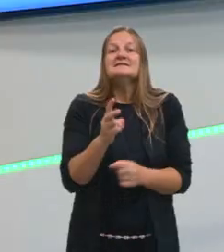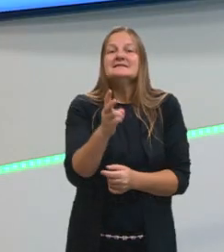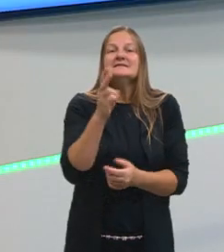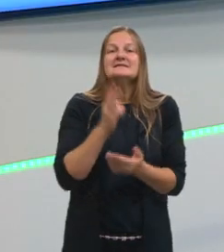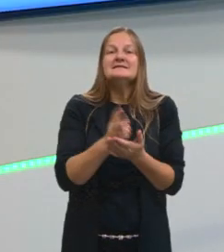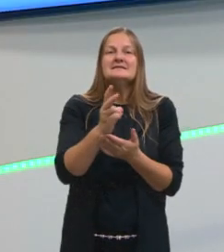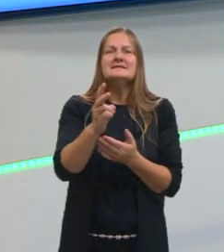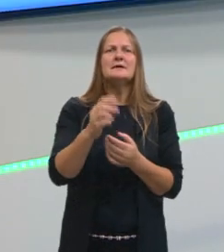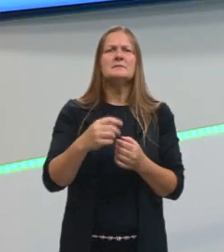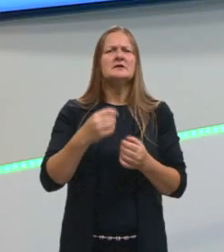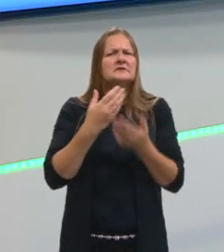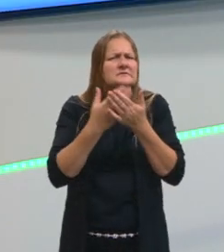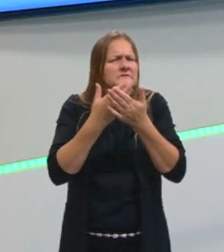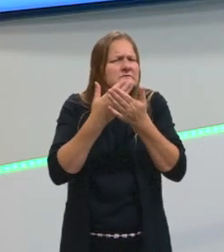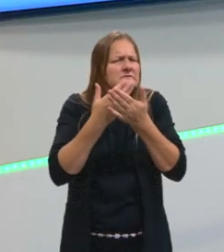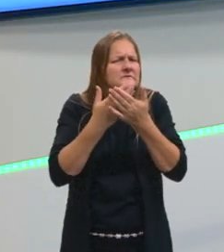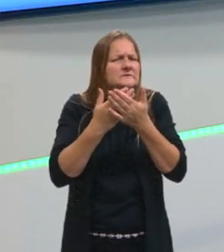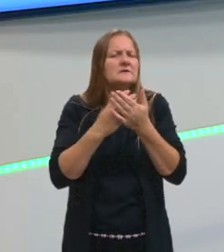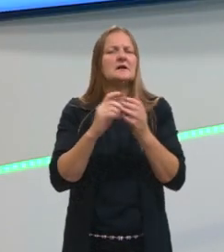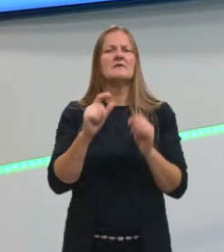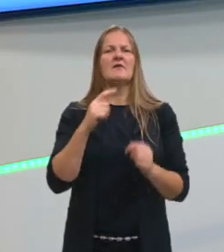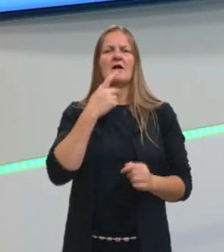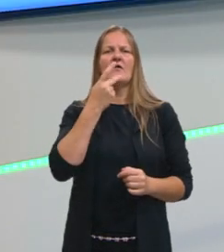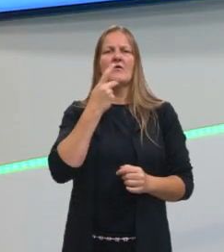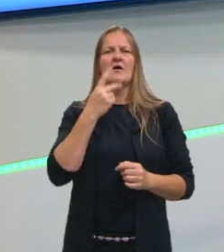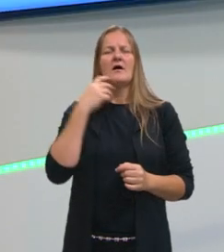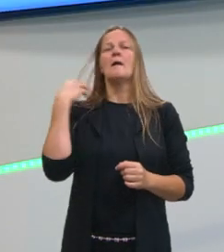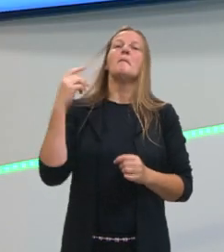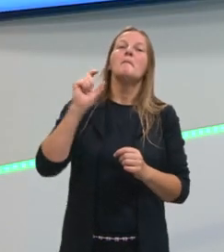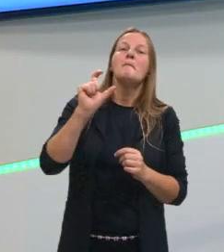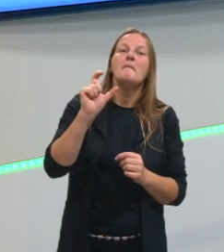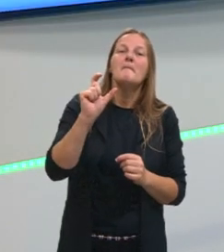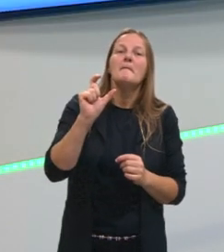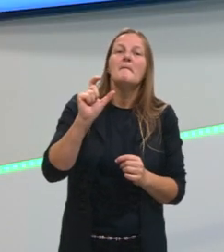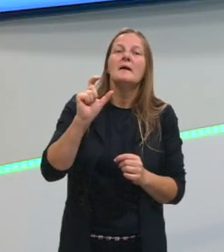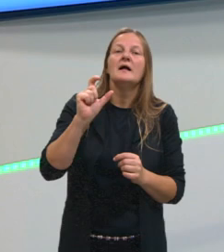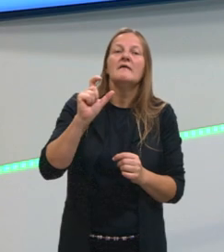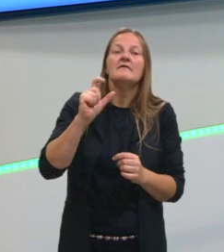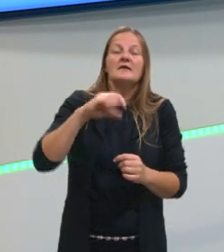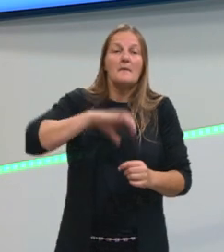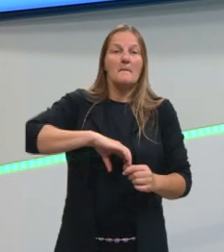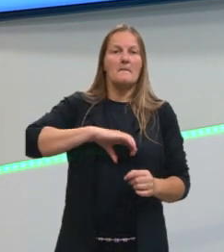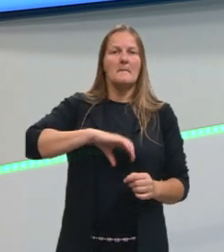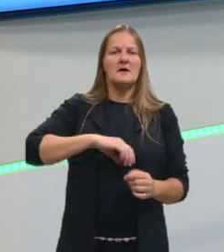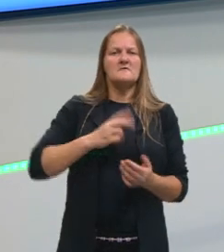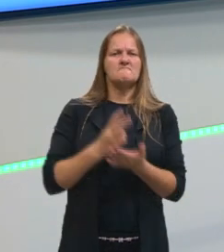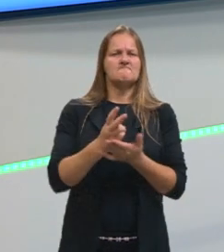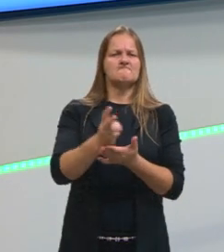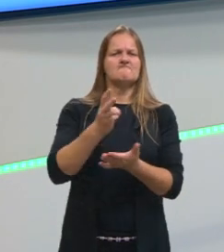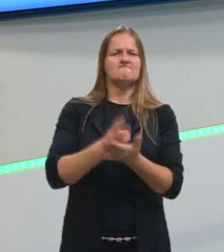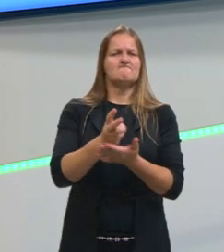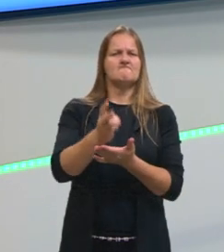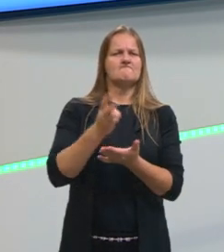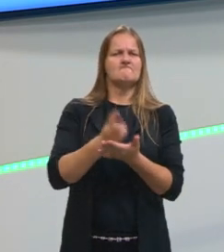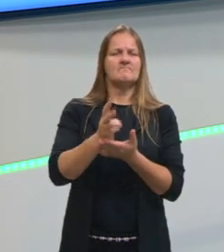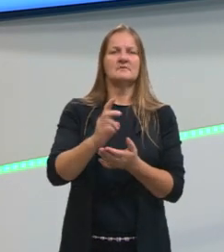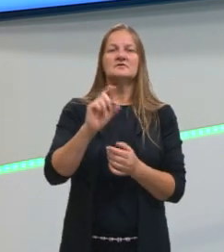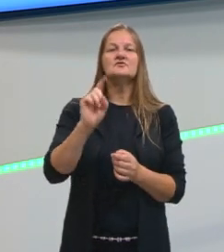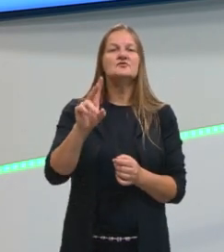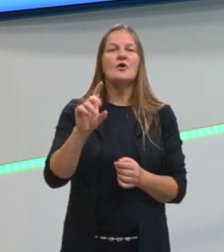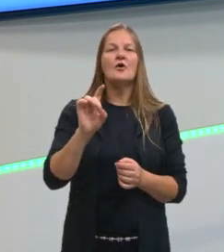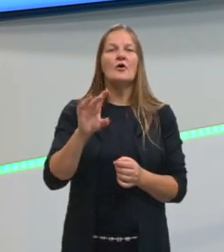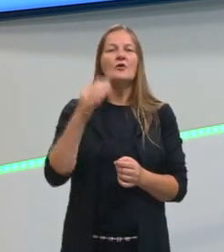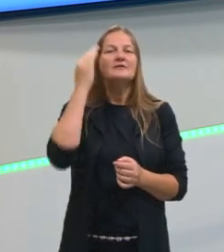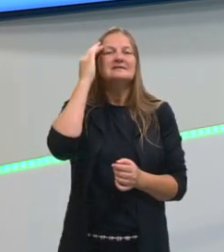aqueles estudiosos da língua que dizem que a língua deve ser feita pelas